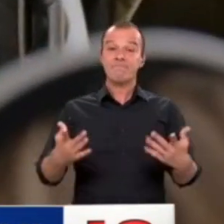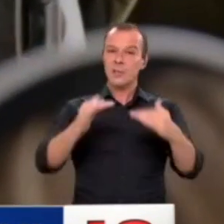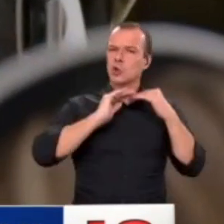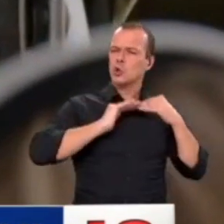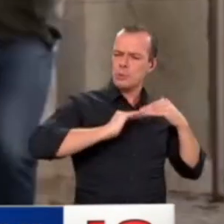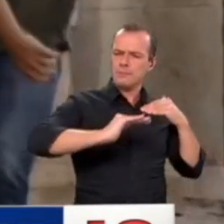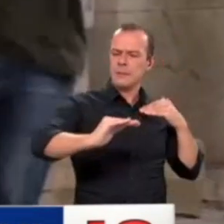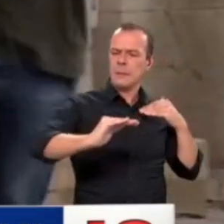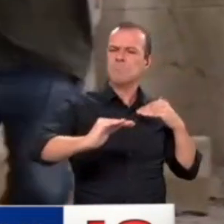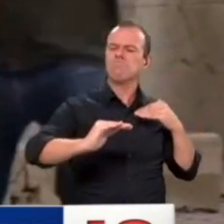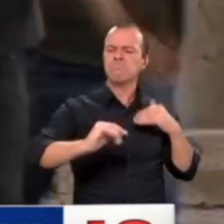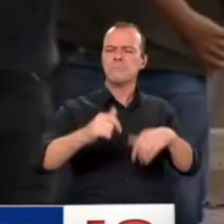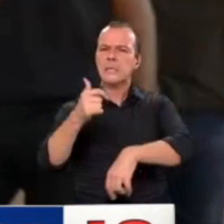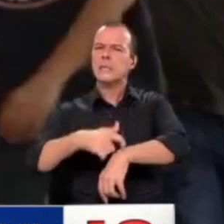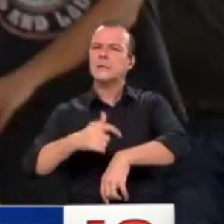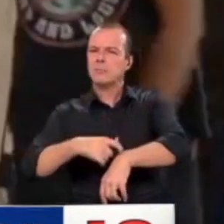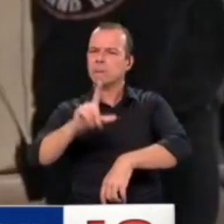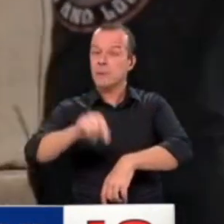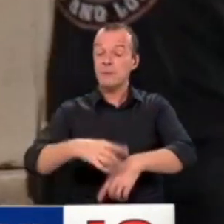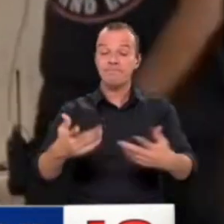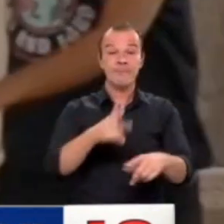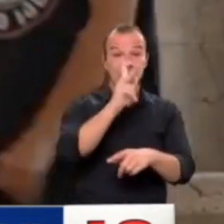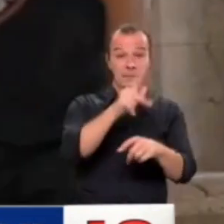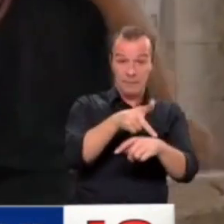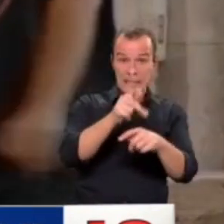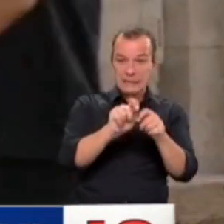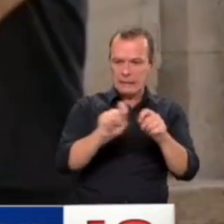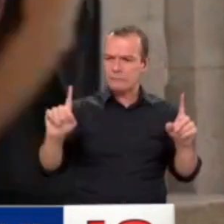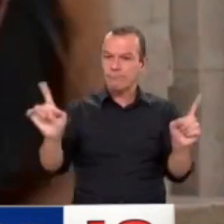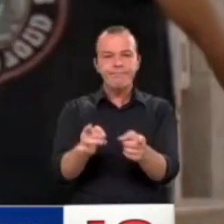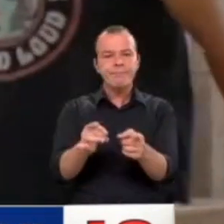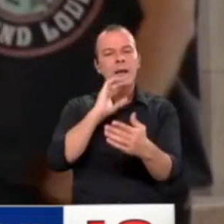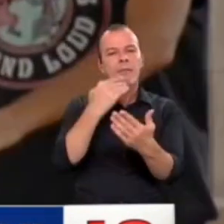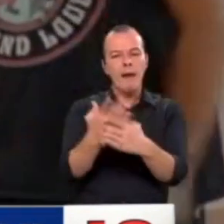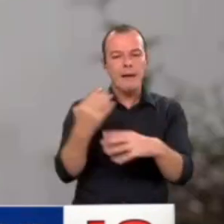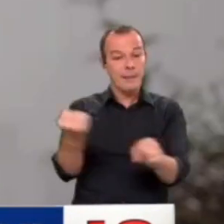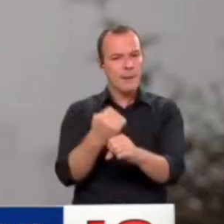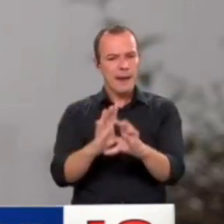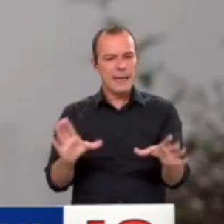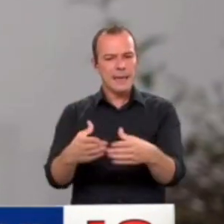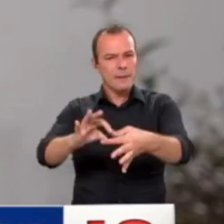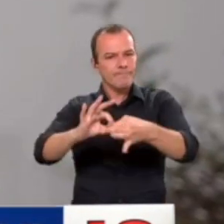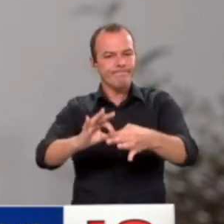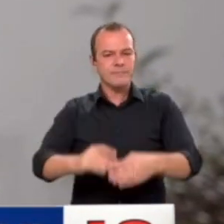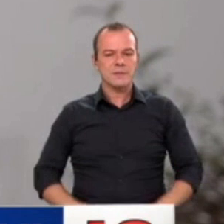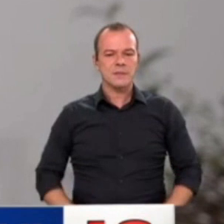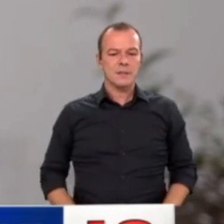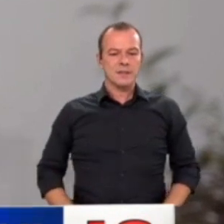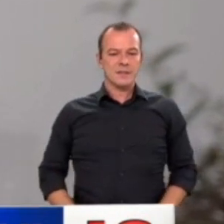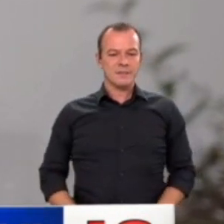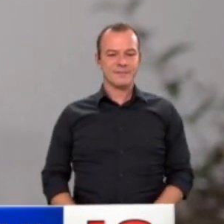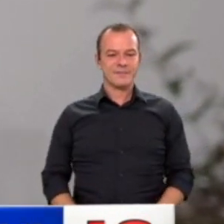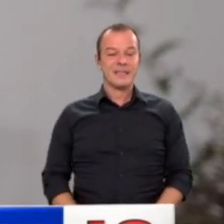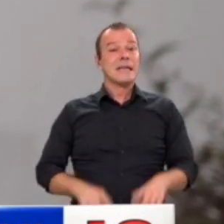Estabilidade e tempo. As minisséries proporcionam condições únicas de trabalho em equipa. Estabilidade também não caem para lado nenhum.